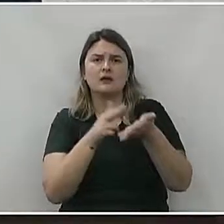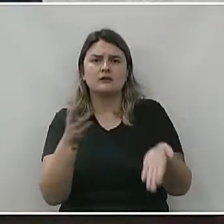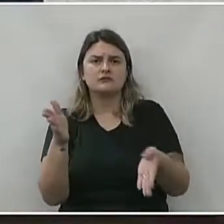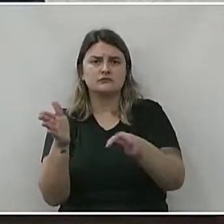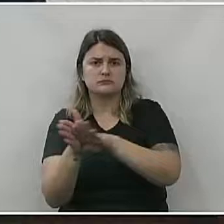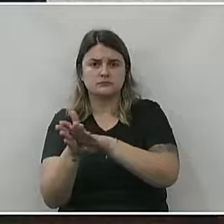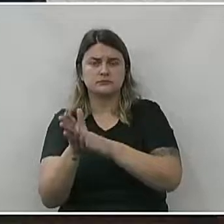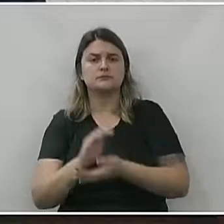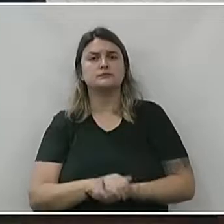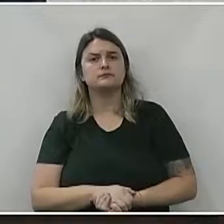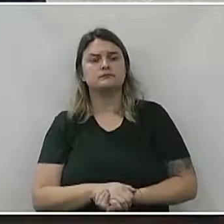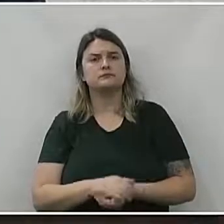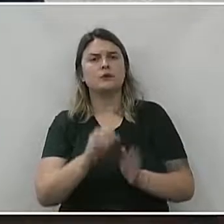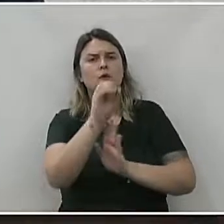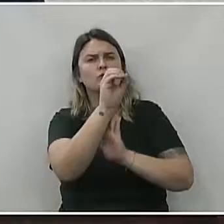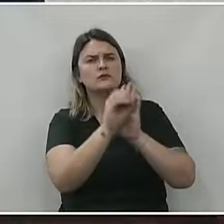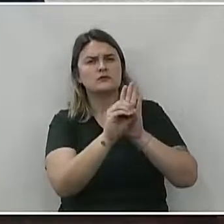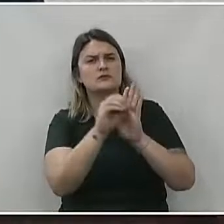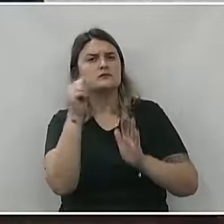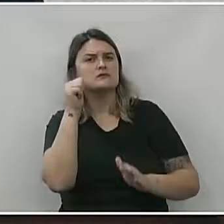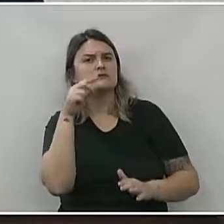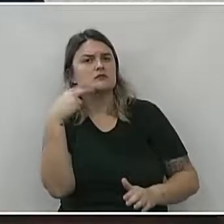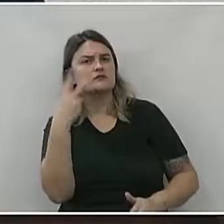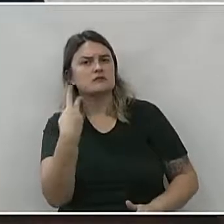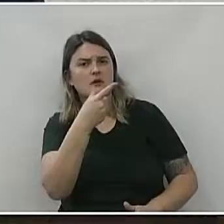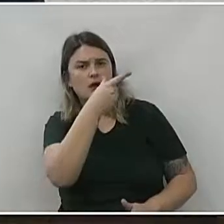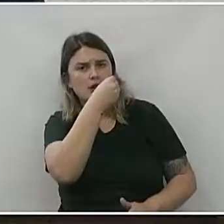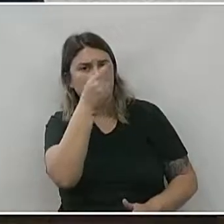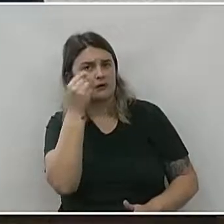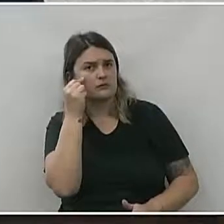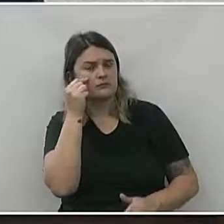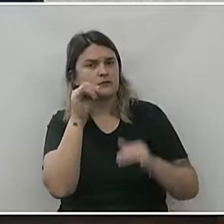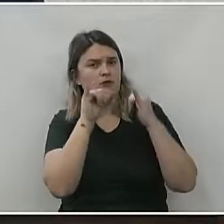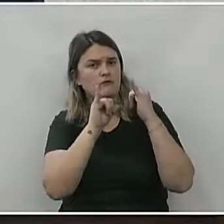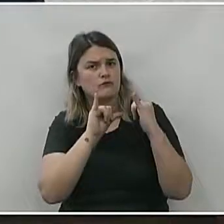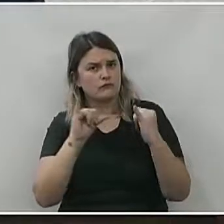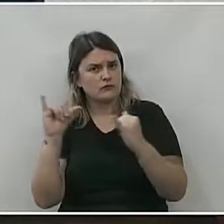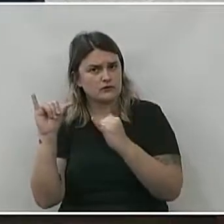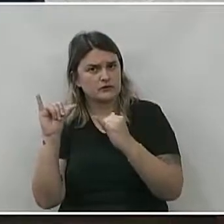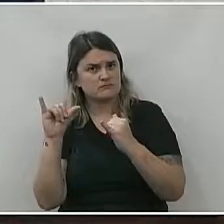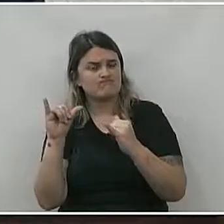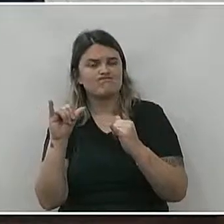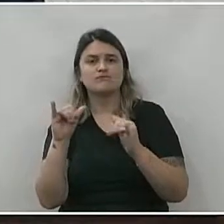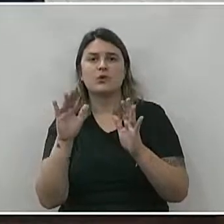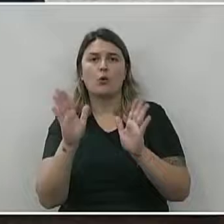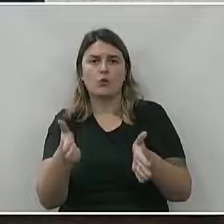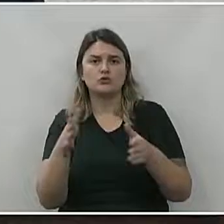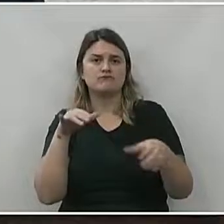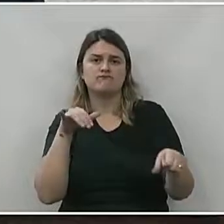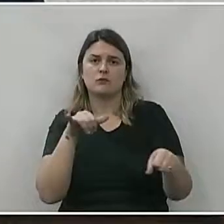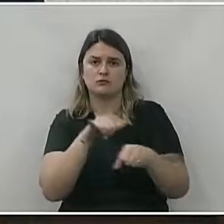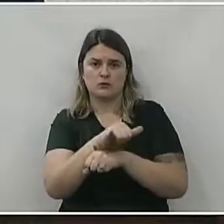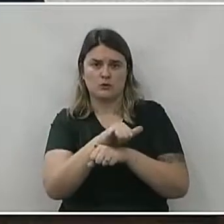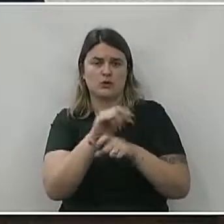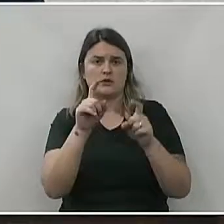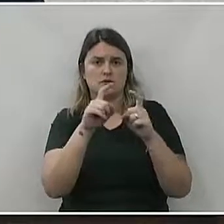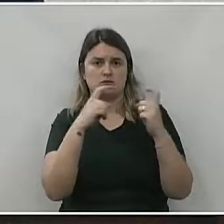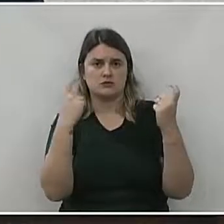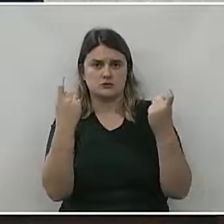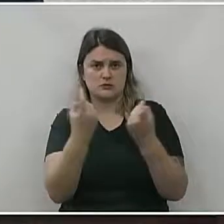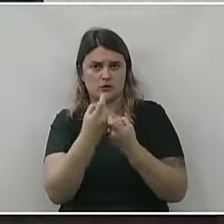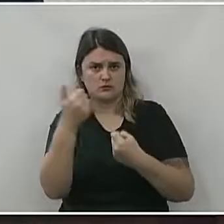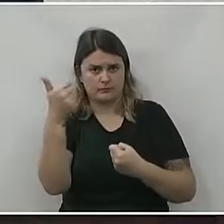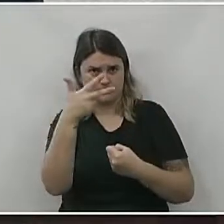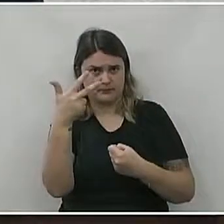Correspondências recebidas. Ofício da vereadora Alandra Roveda Grando, informando que não participará da